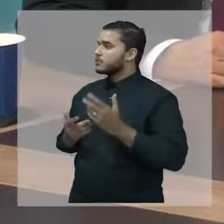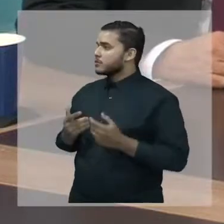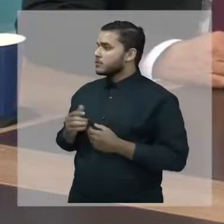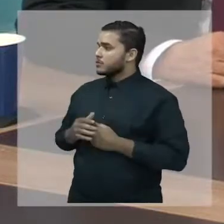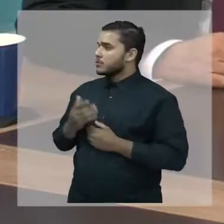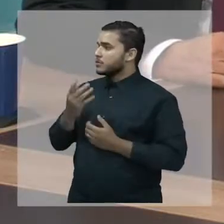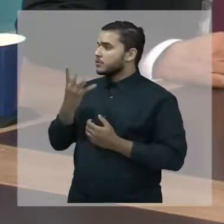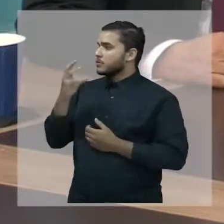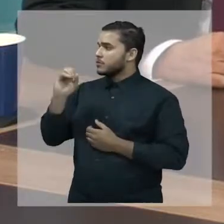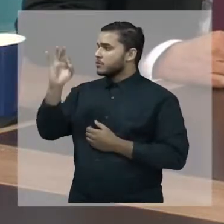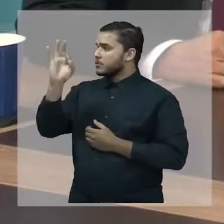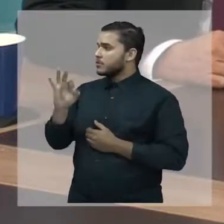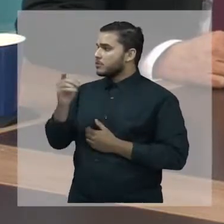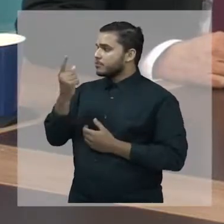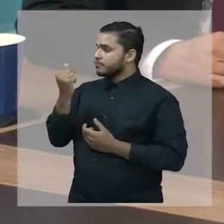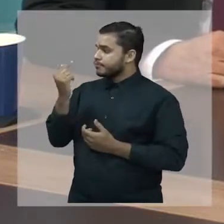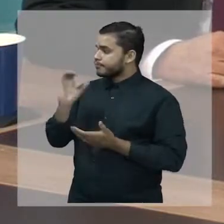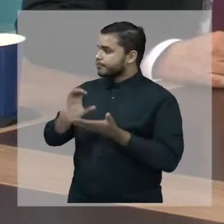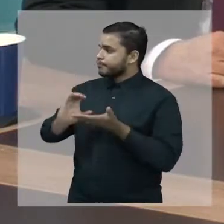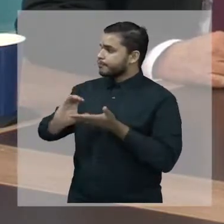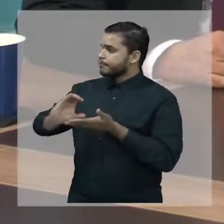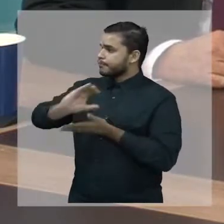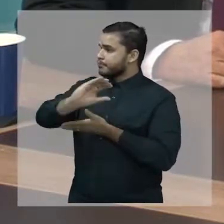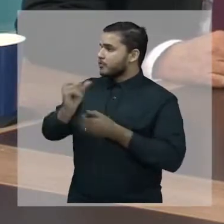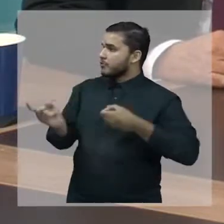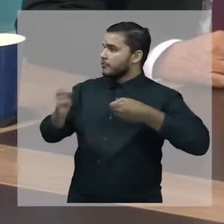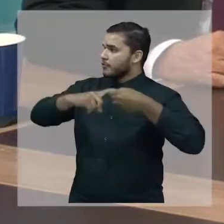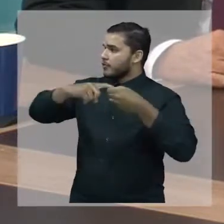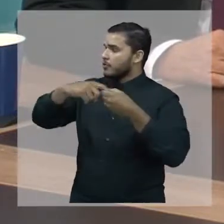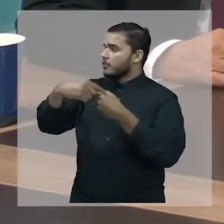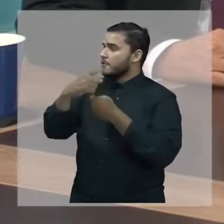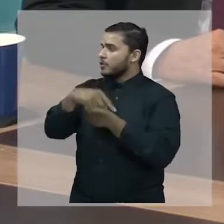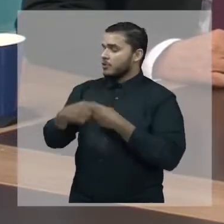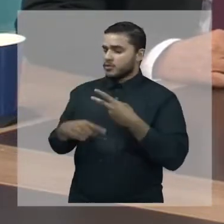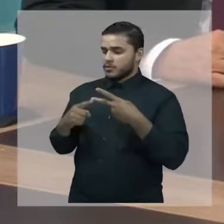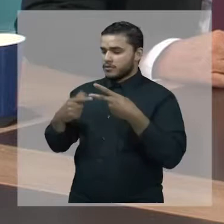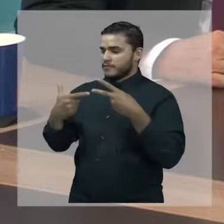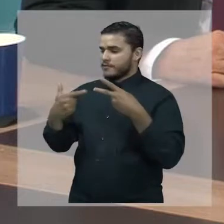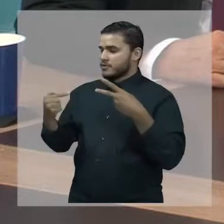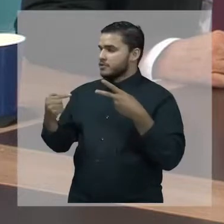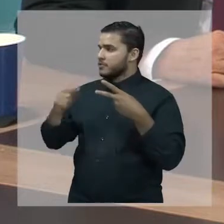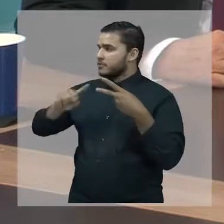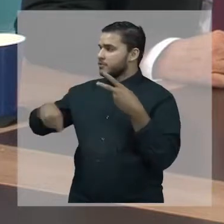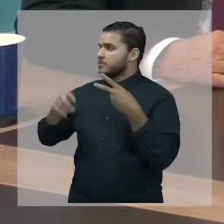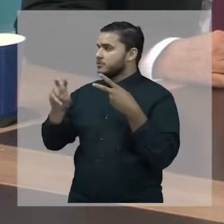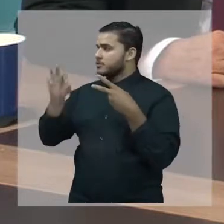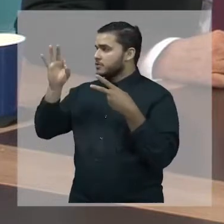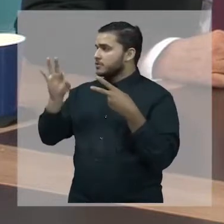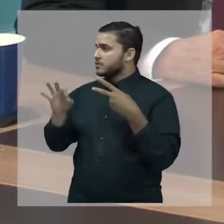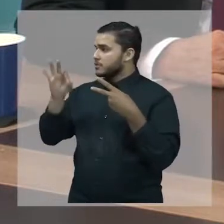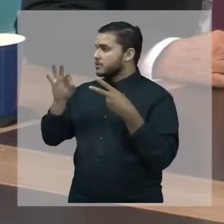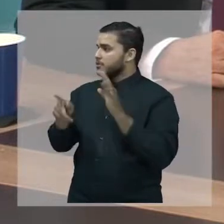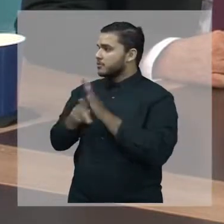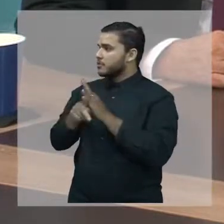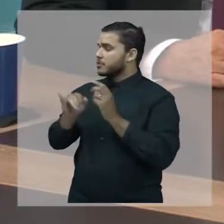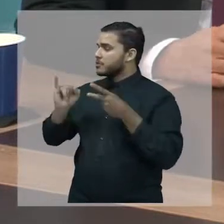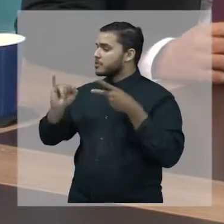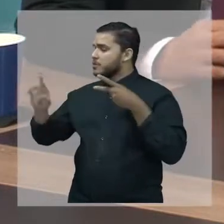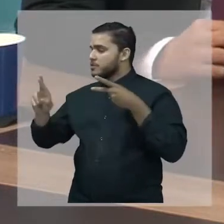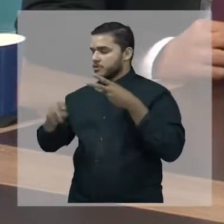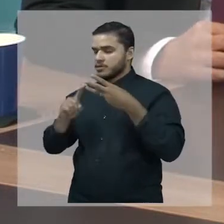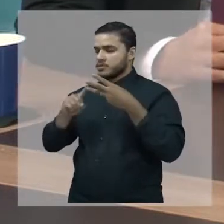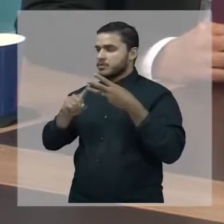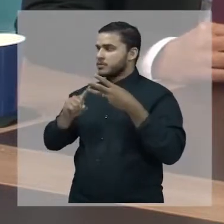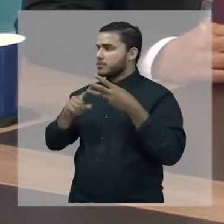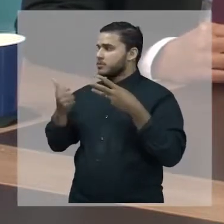contra-cheque, ficando de volta para o Estado. Você vê que 27,5% fica de imposto de renda,